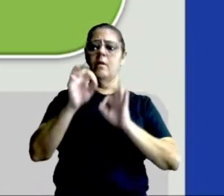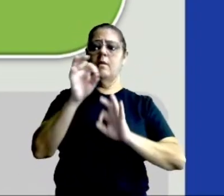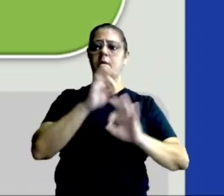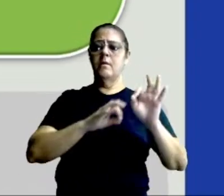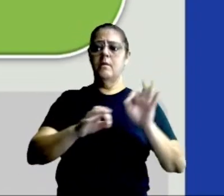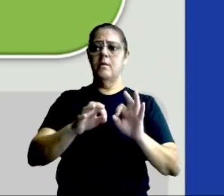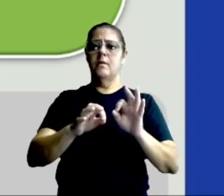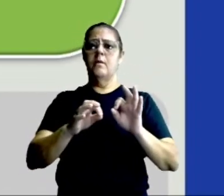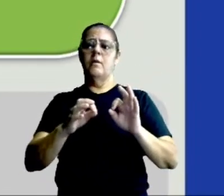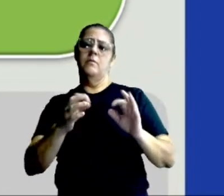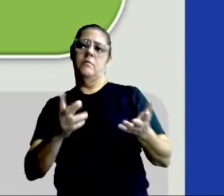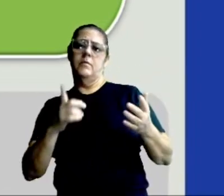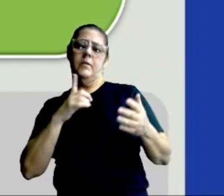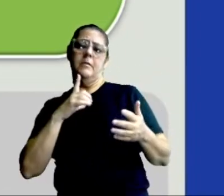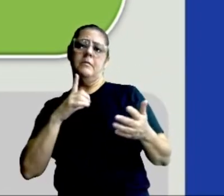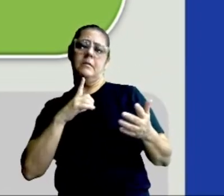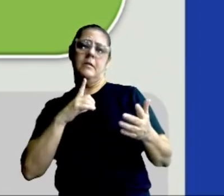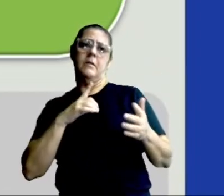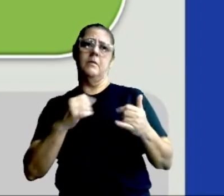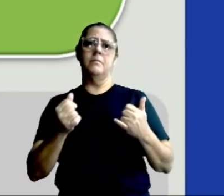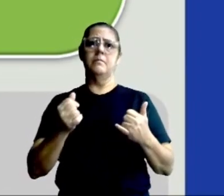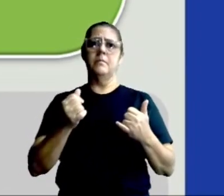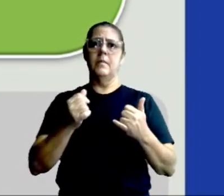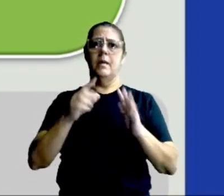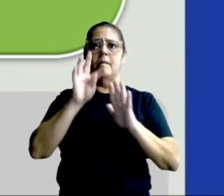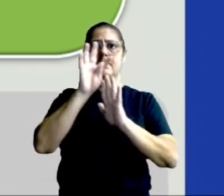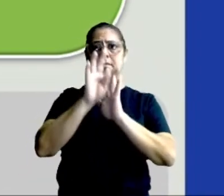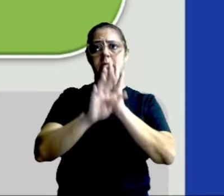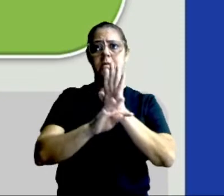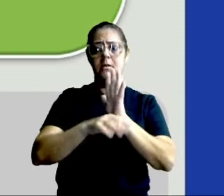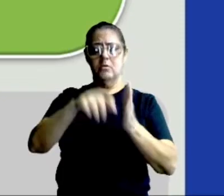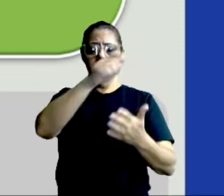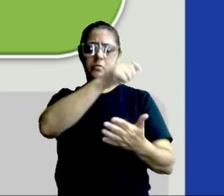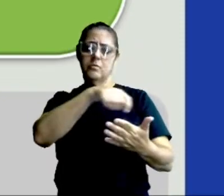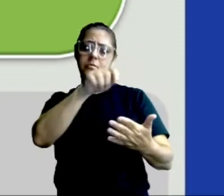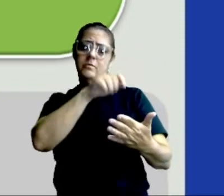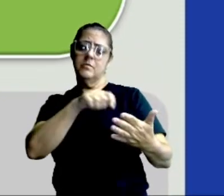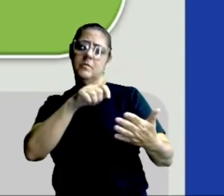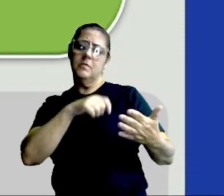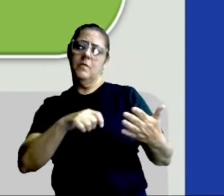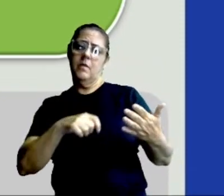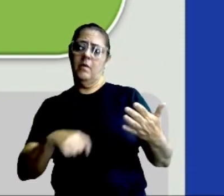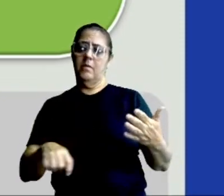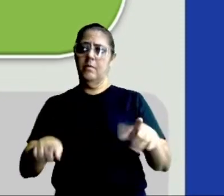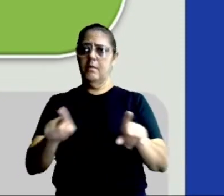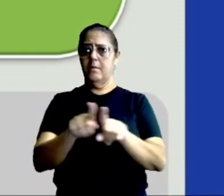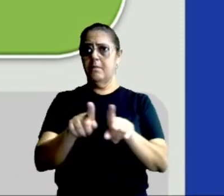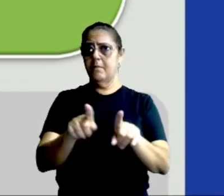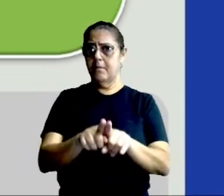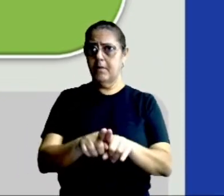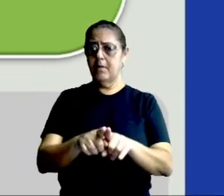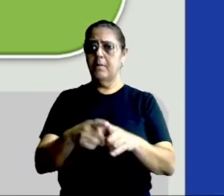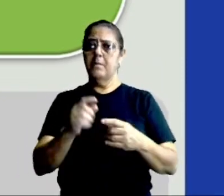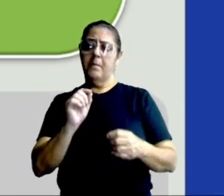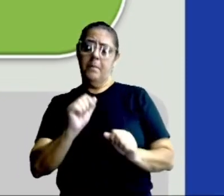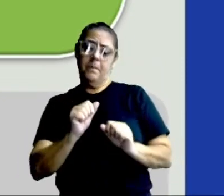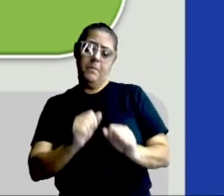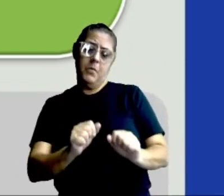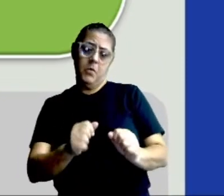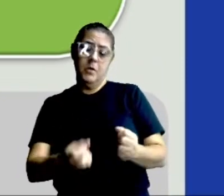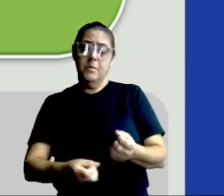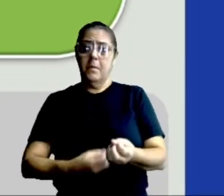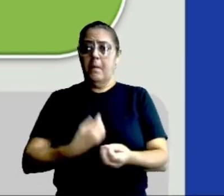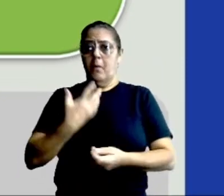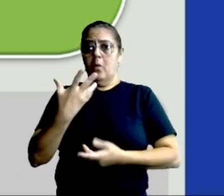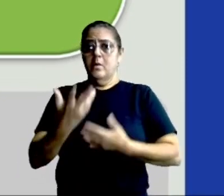contextos verbais ou seja esses textos são na forma escrita e eles podem ser tanto em prosa quanto